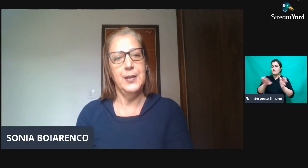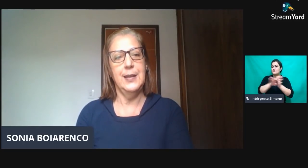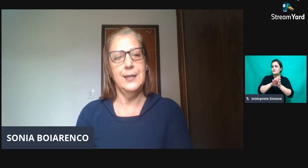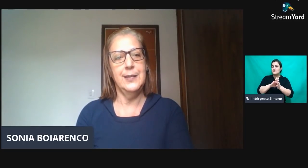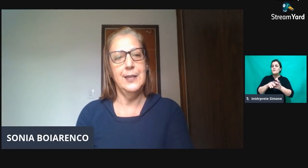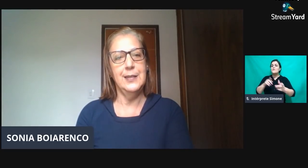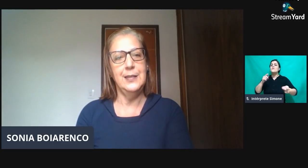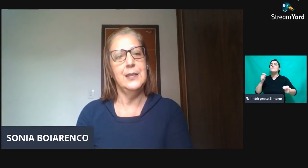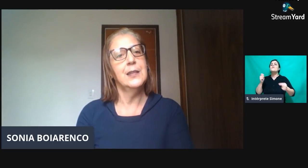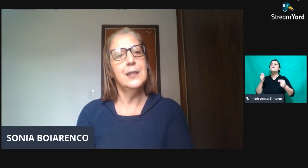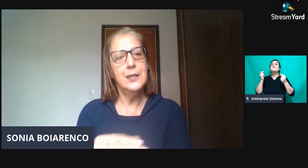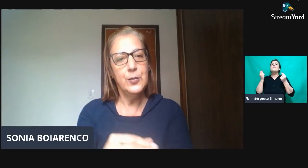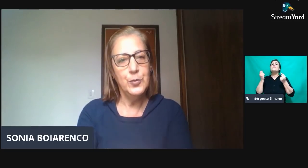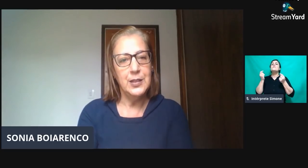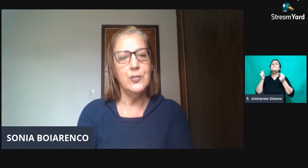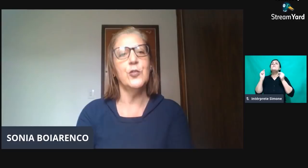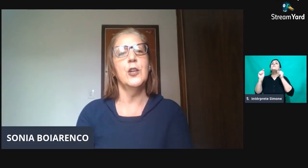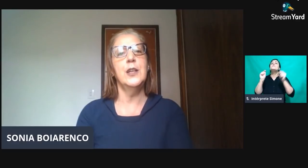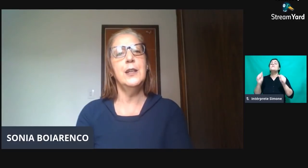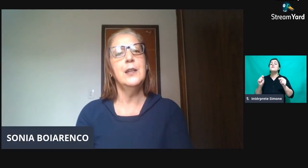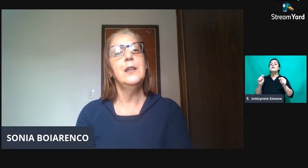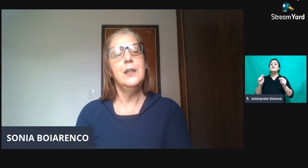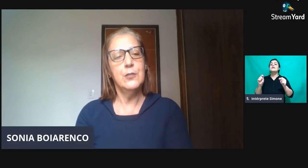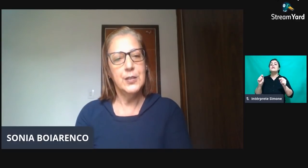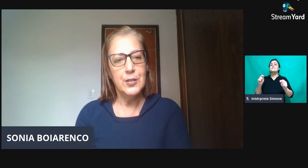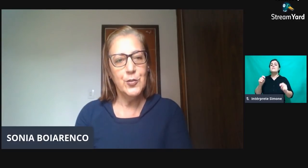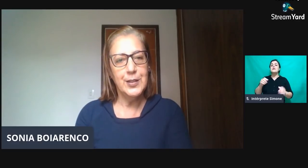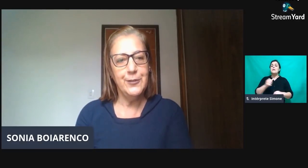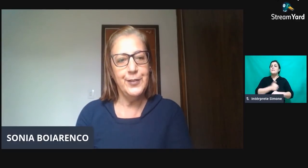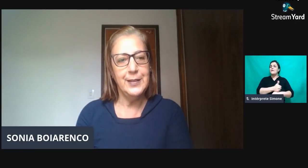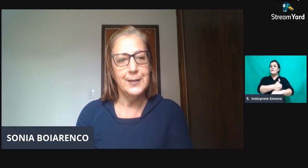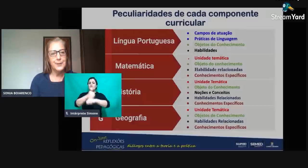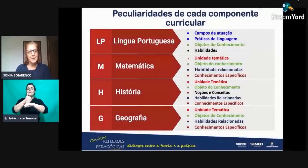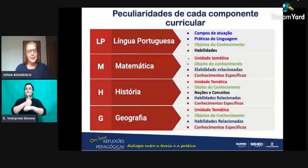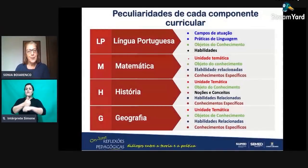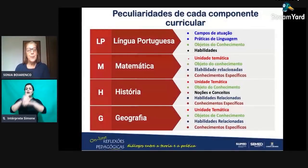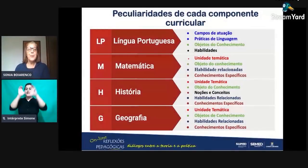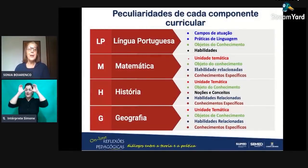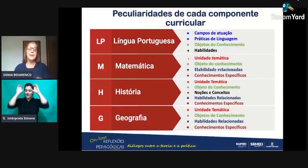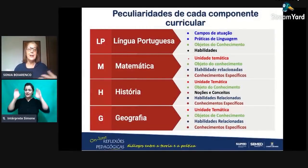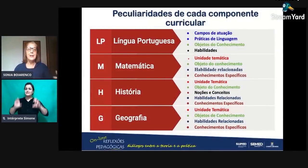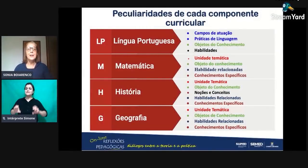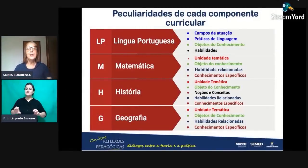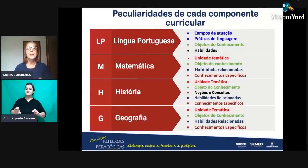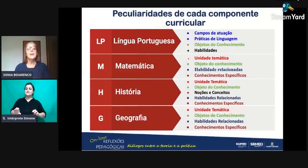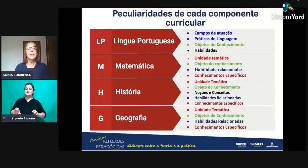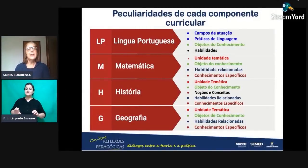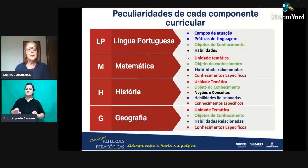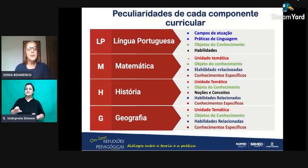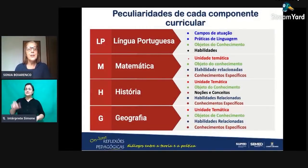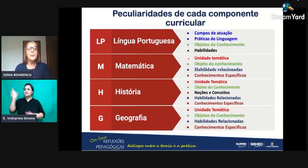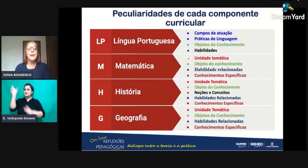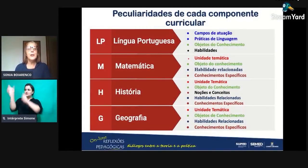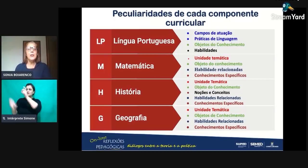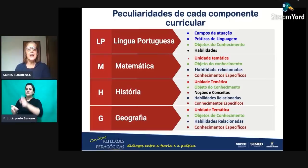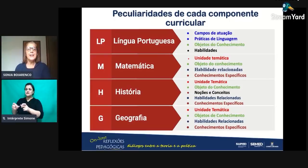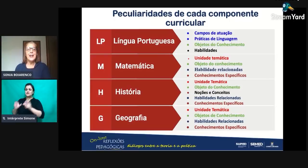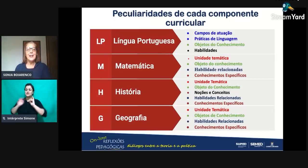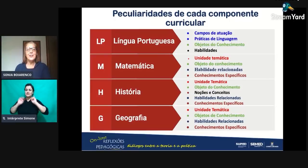para trabalhar a cidadania, tanto na história quanto a geografia. Mas aí nós temos